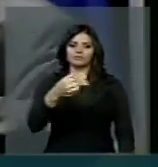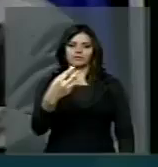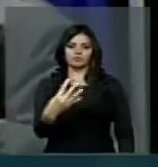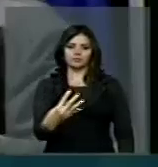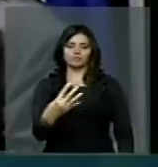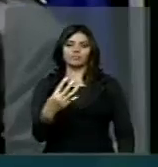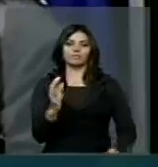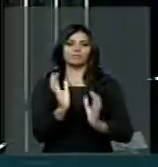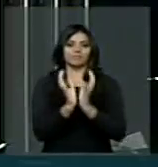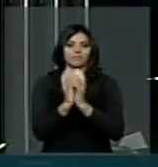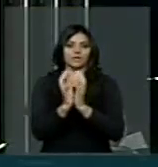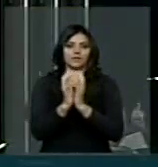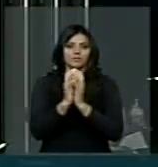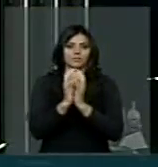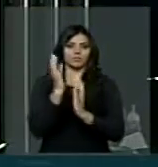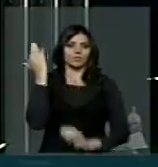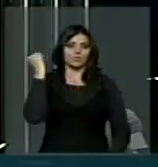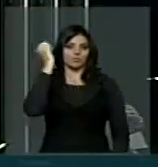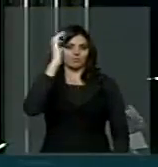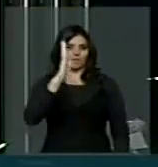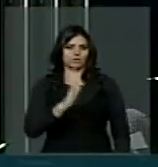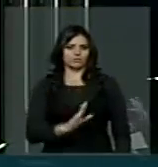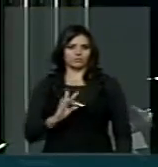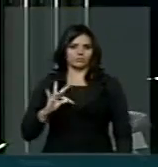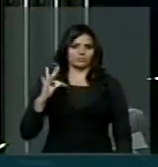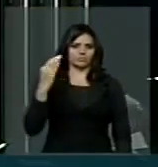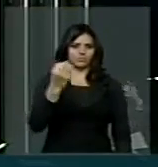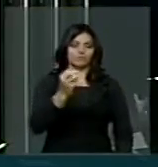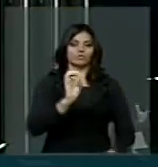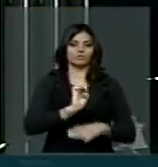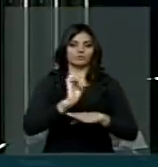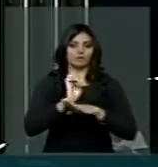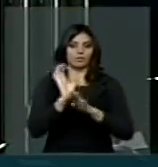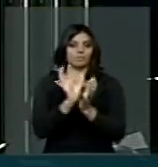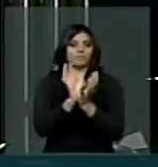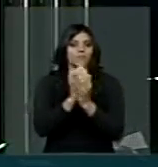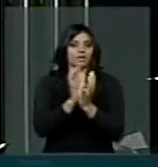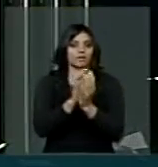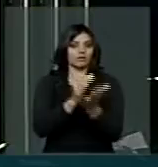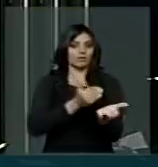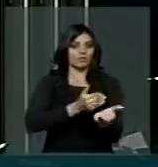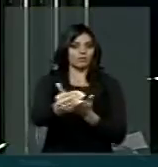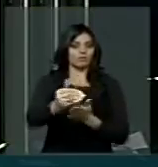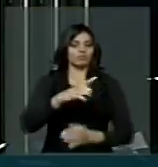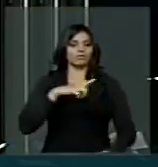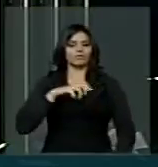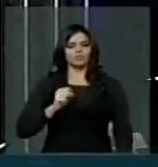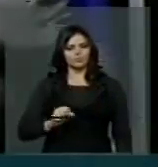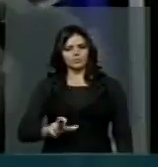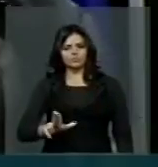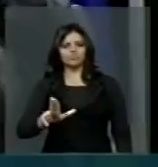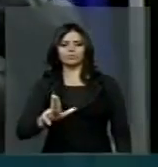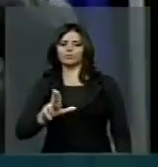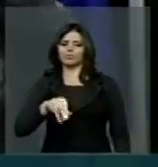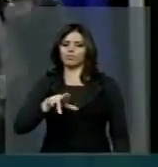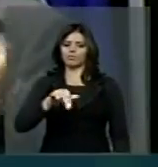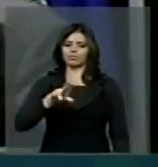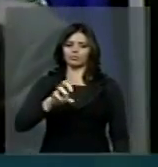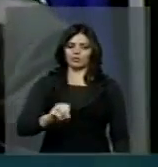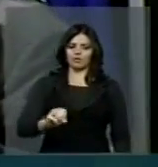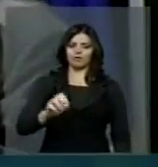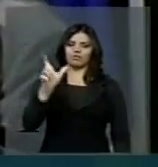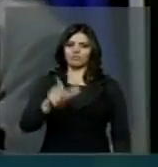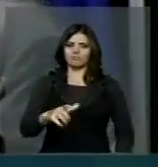em Pernambuco e no Brasil todo, e lá em Pernambuco inicialmente, tivemos no sul do país Montoro com um